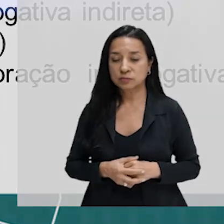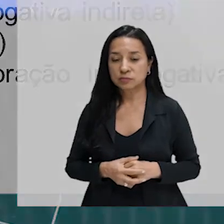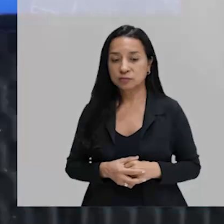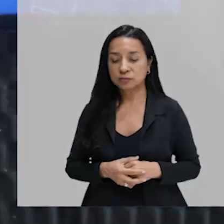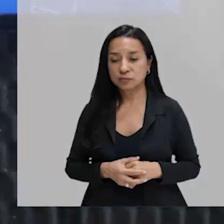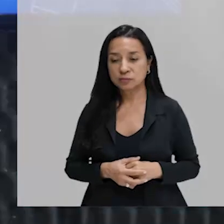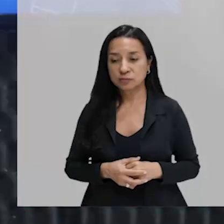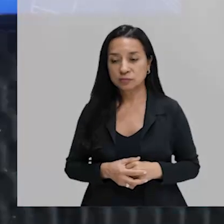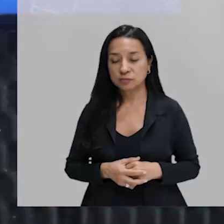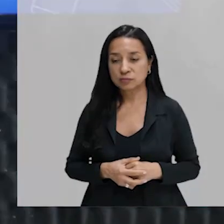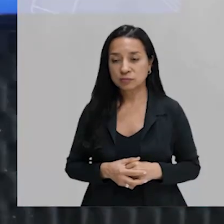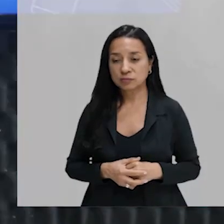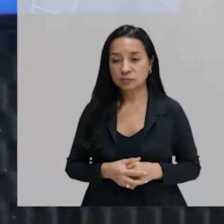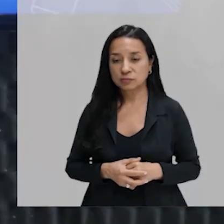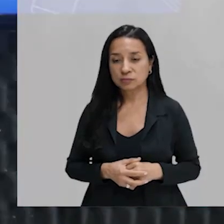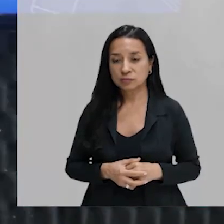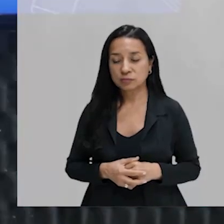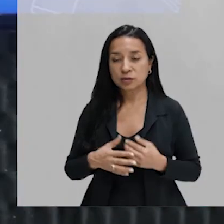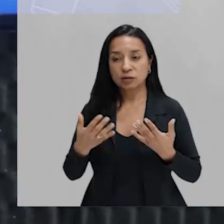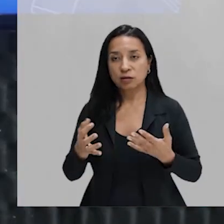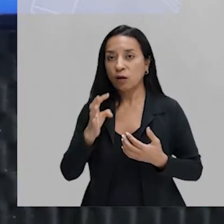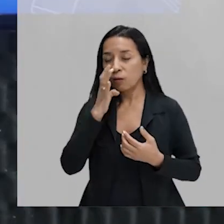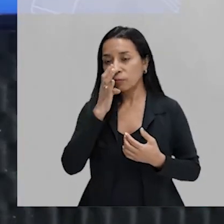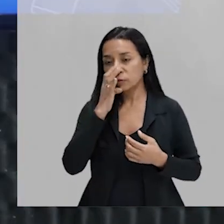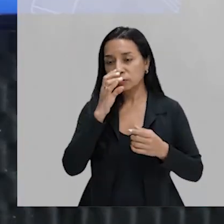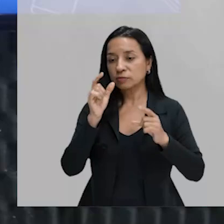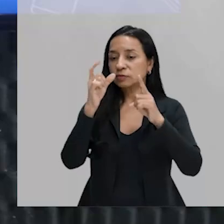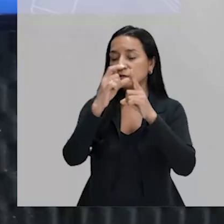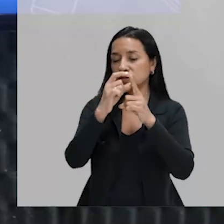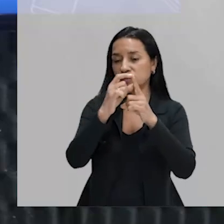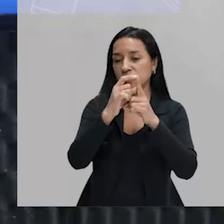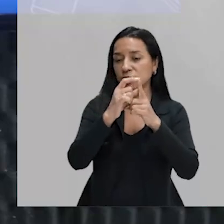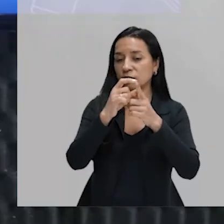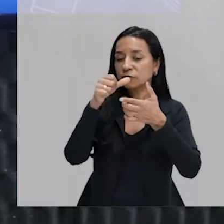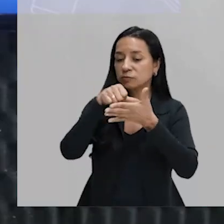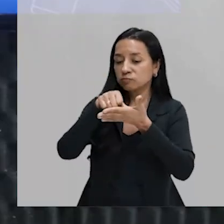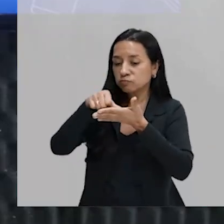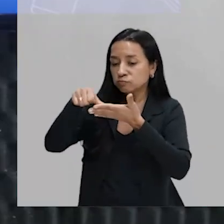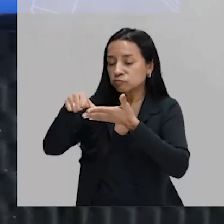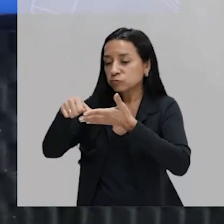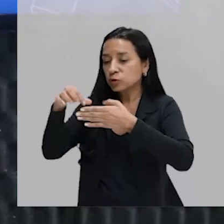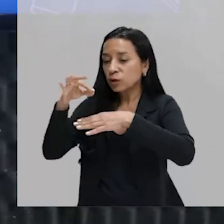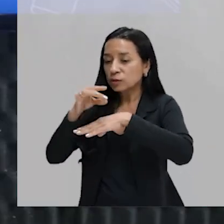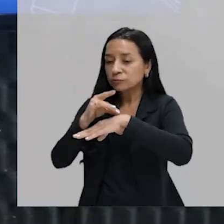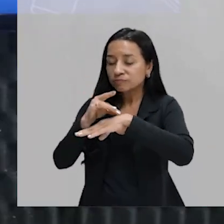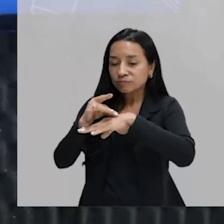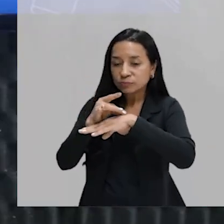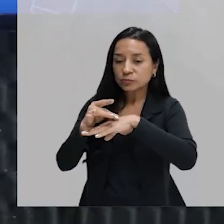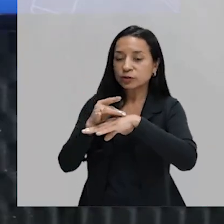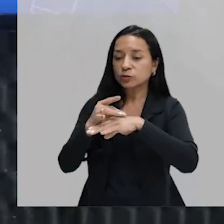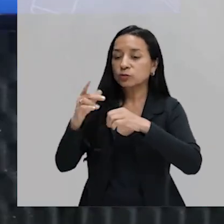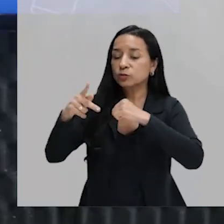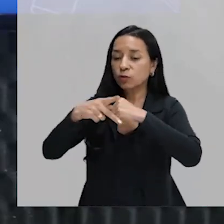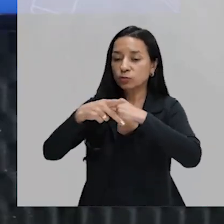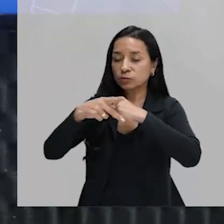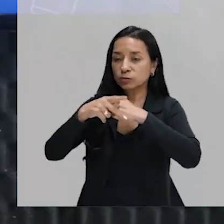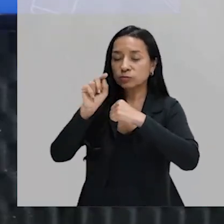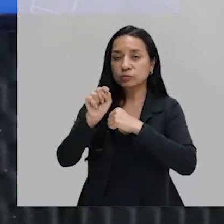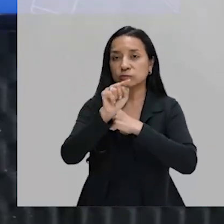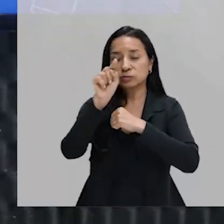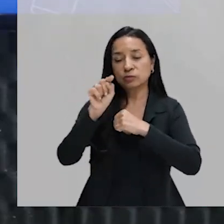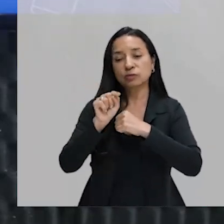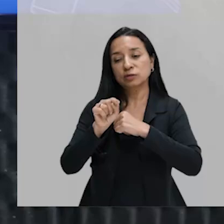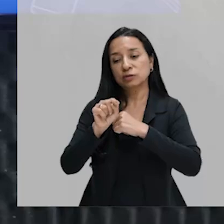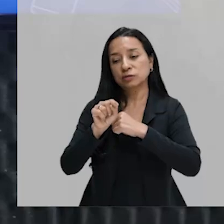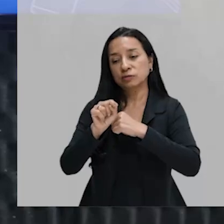oração interrogativa indireta. Então, observem que as palavras que estão em negrito são o quê? São os pronomes interrogativos. Como o